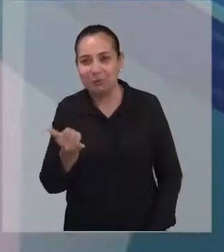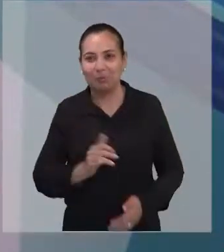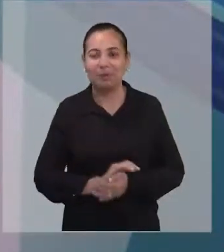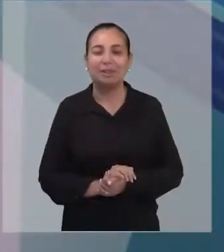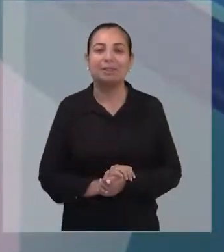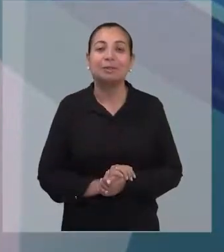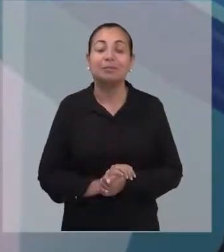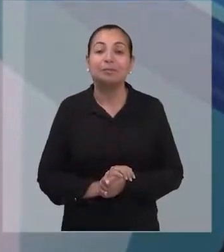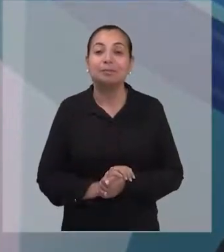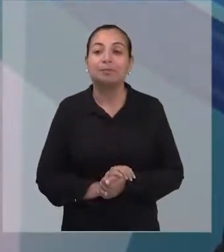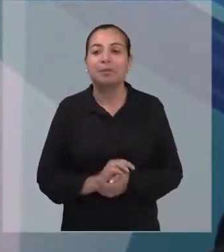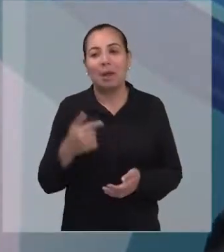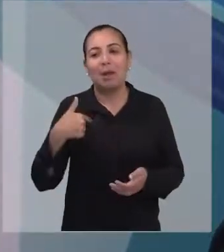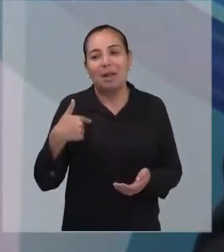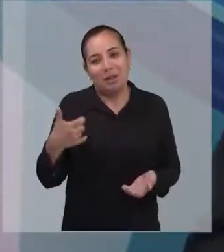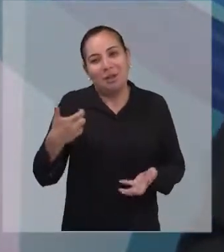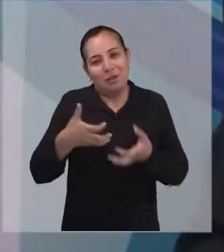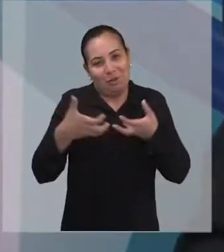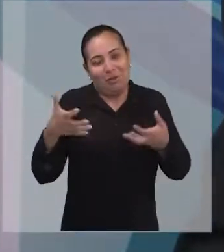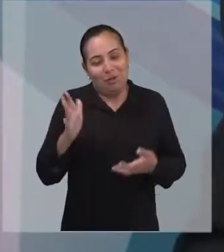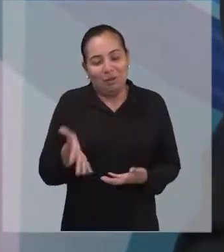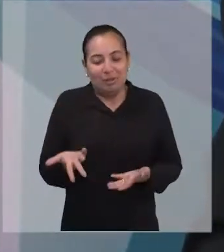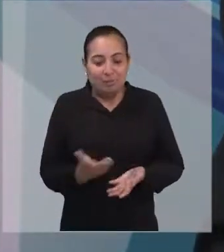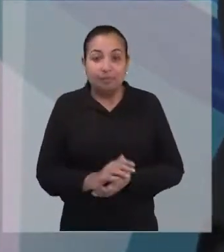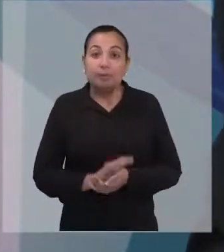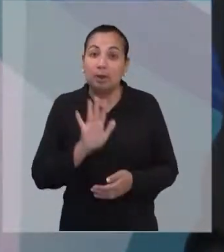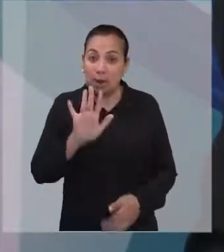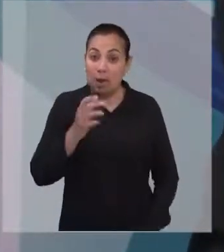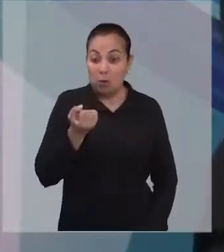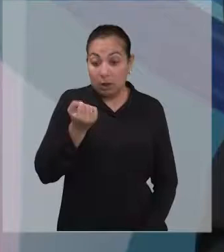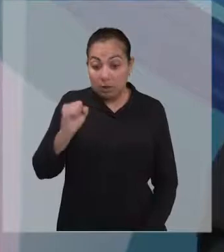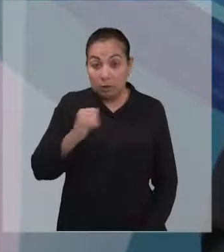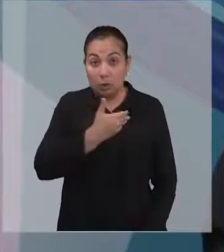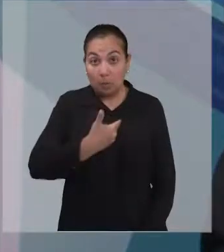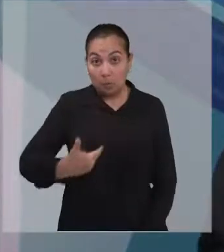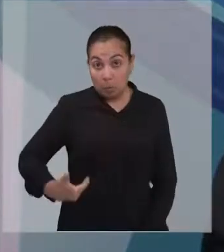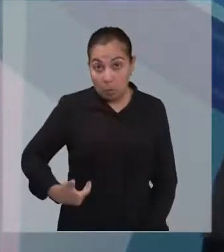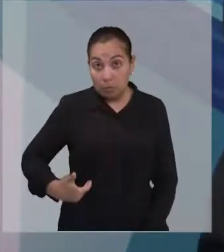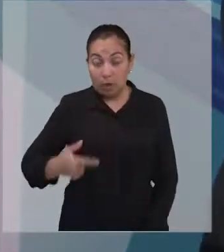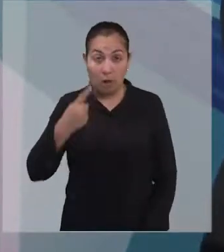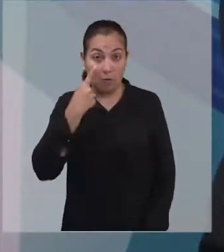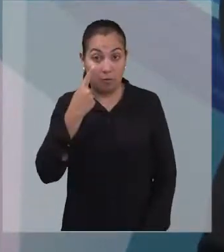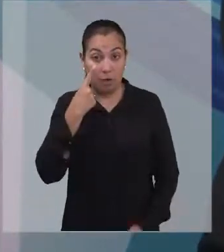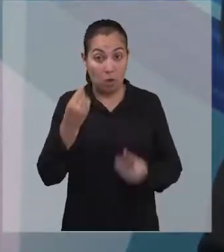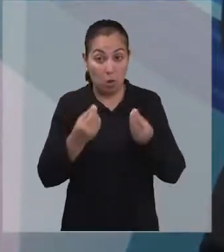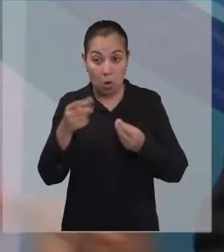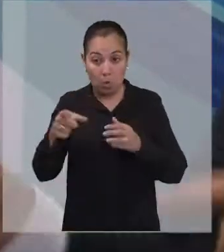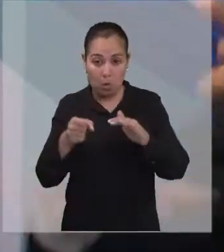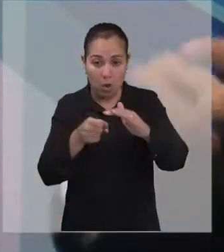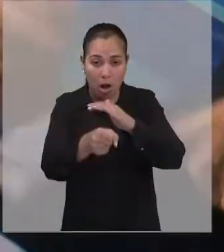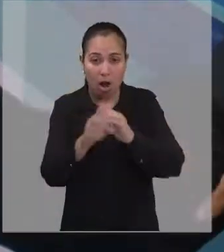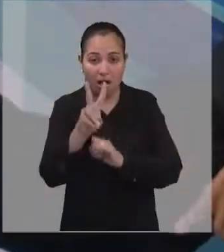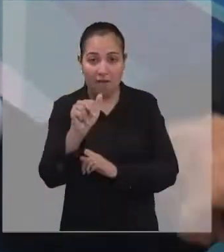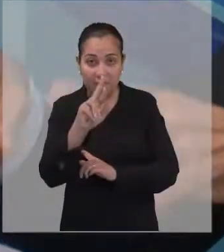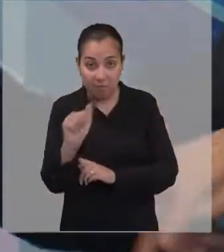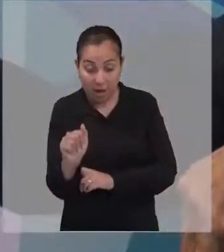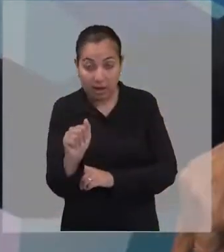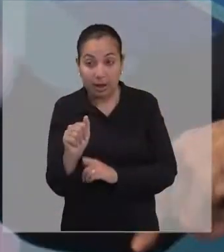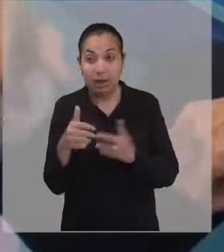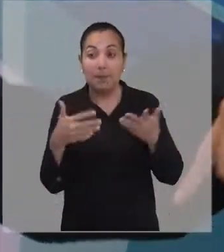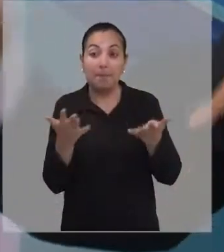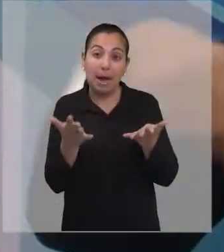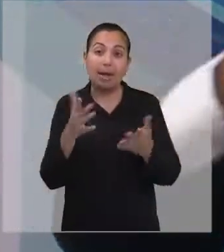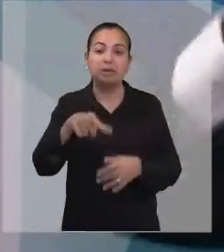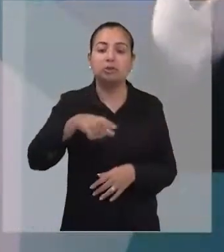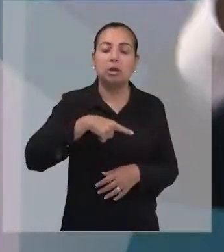permite. Então, se o defensor público não deveria ser lotado numa determinada vara, mas responde a